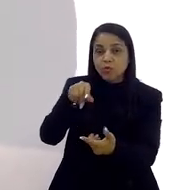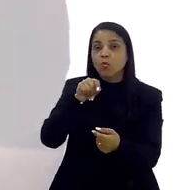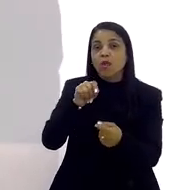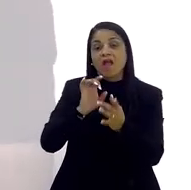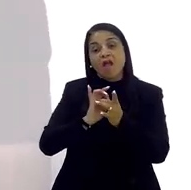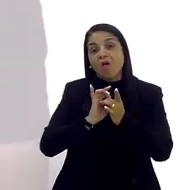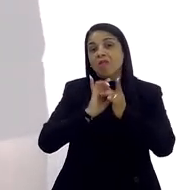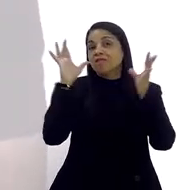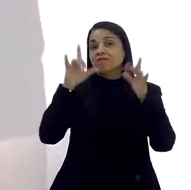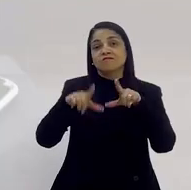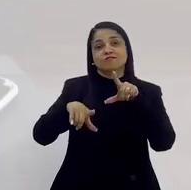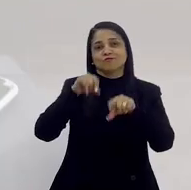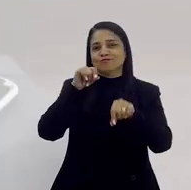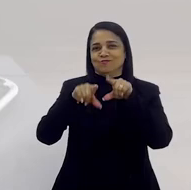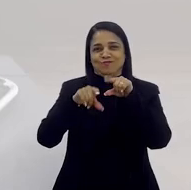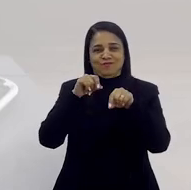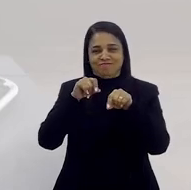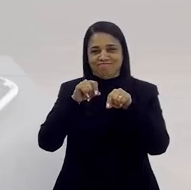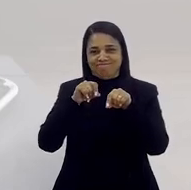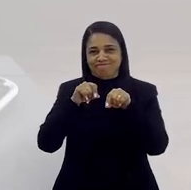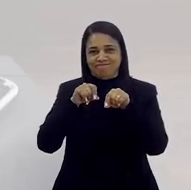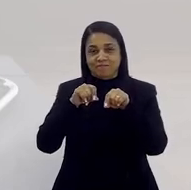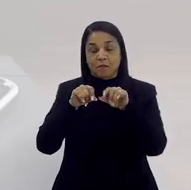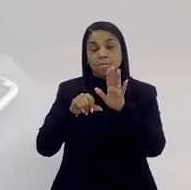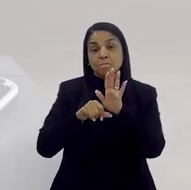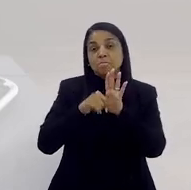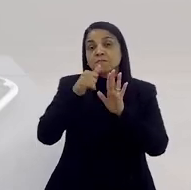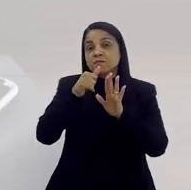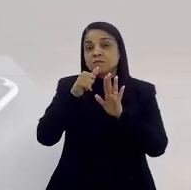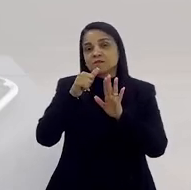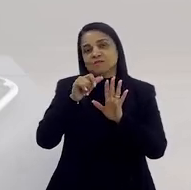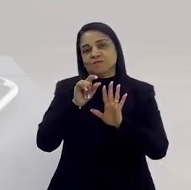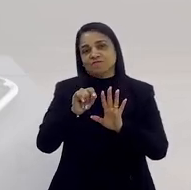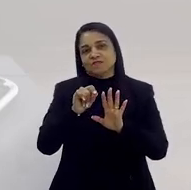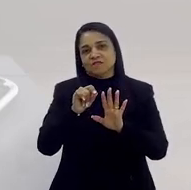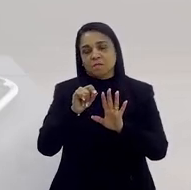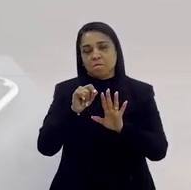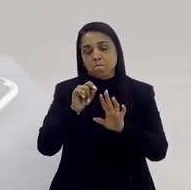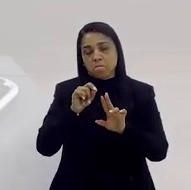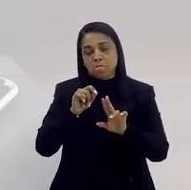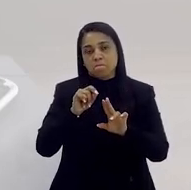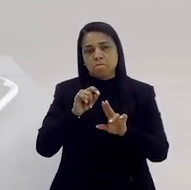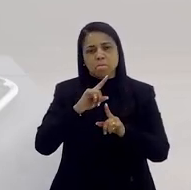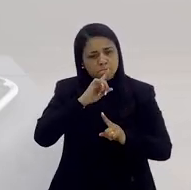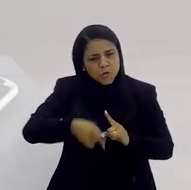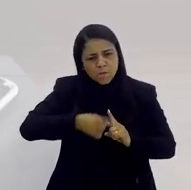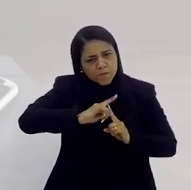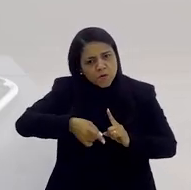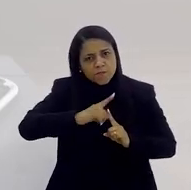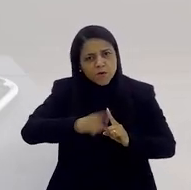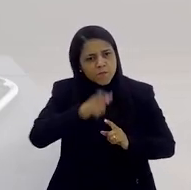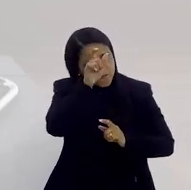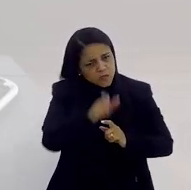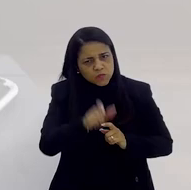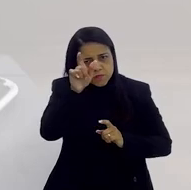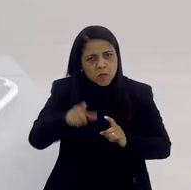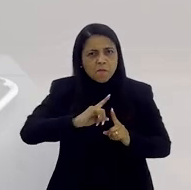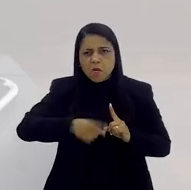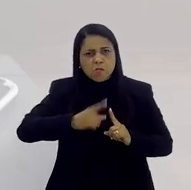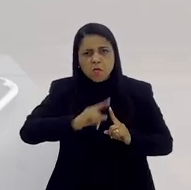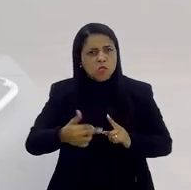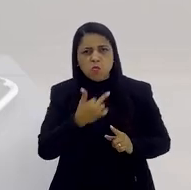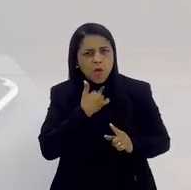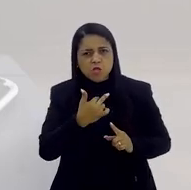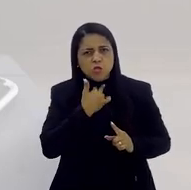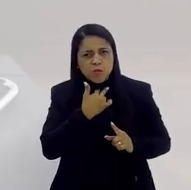o livre arbítrio claro então é primeiro que se você tole as pessoas de fazerem o que elas querem da